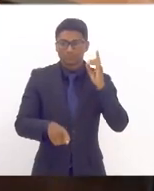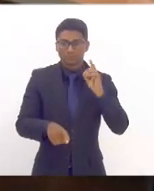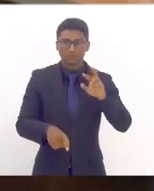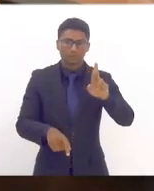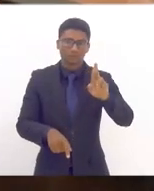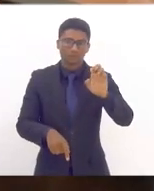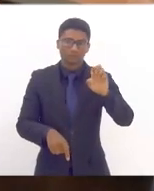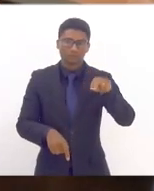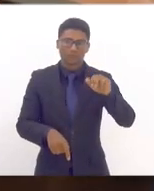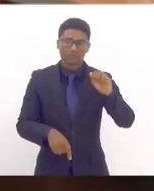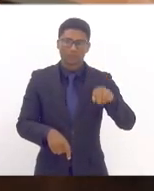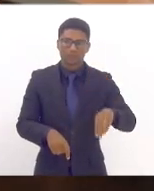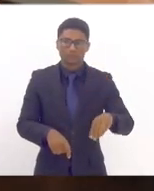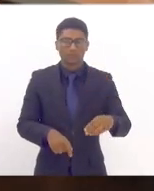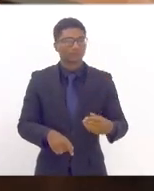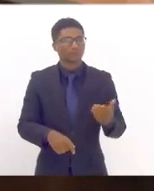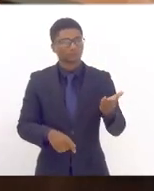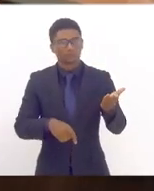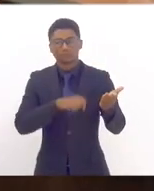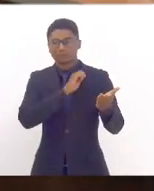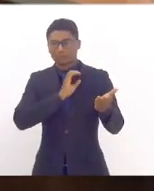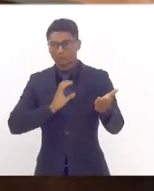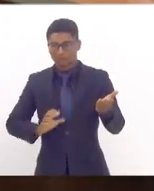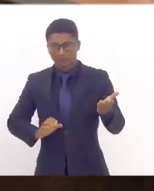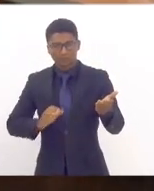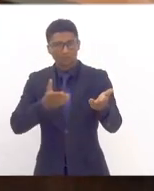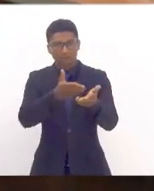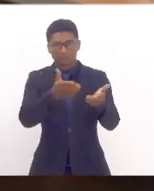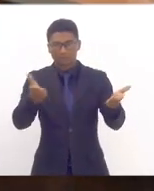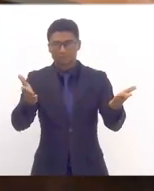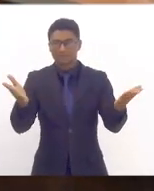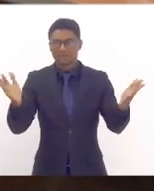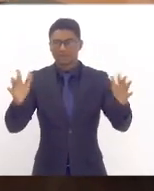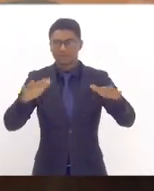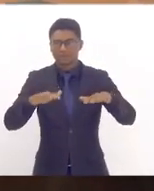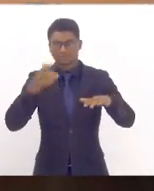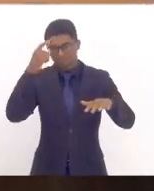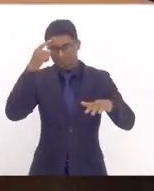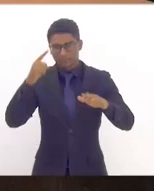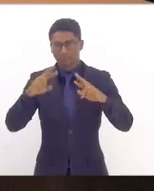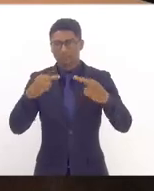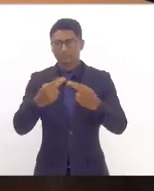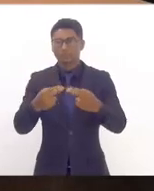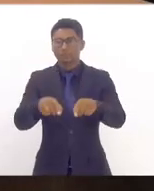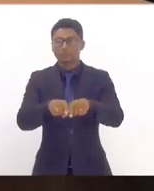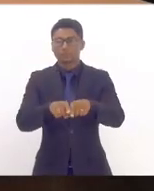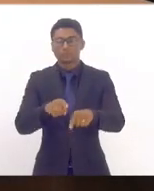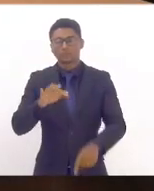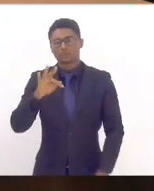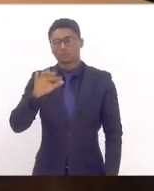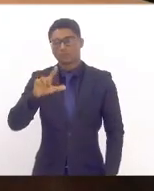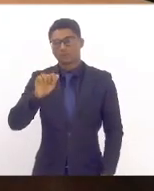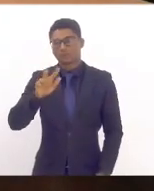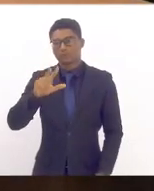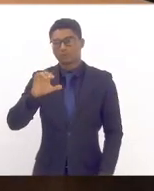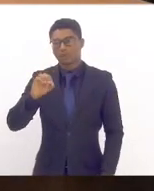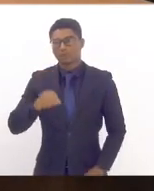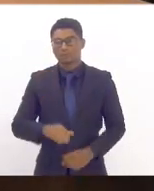Deputado André celiano que estavam presentes Deputado Flávio Ceará